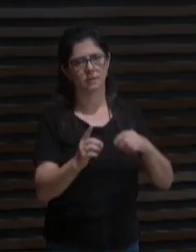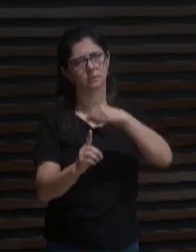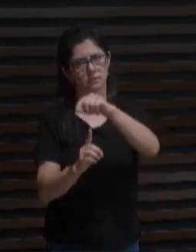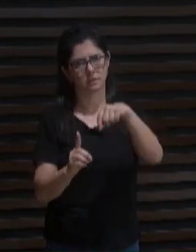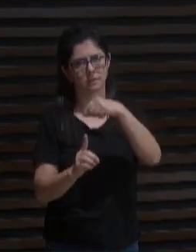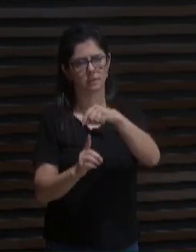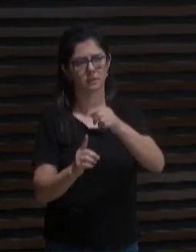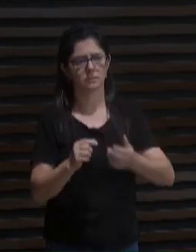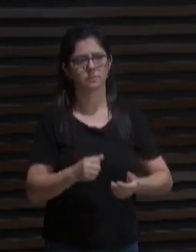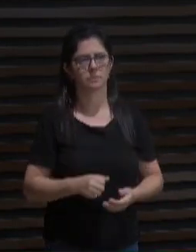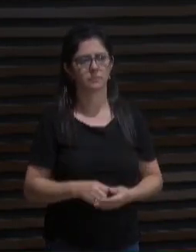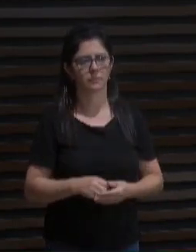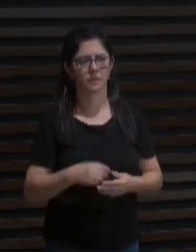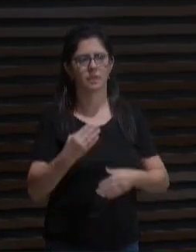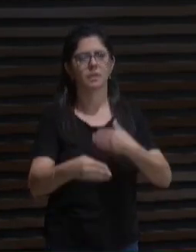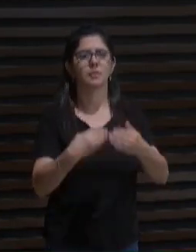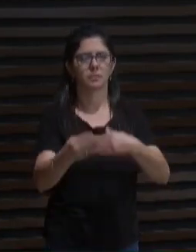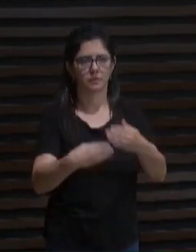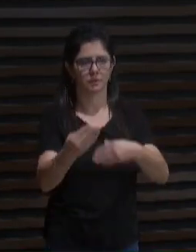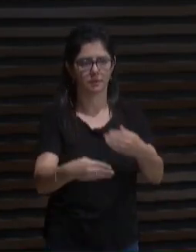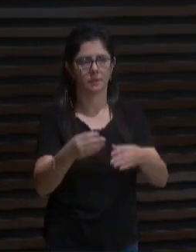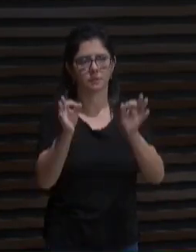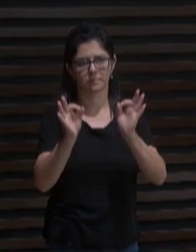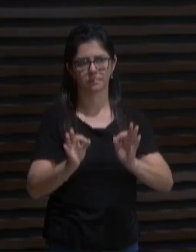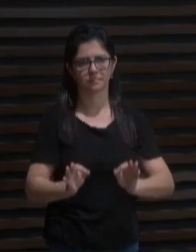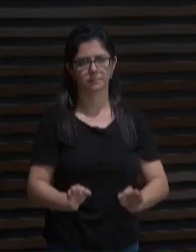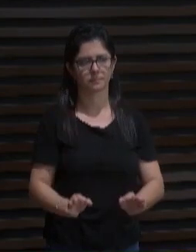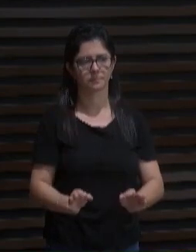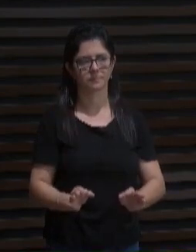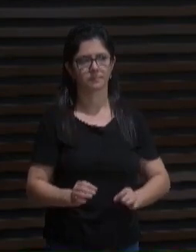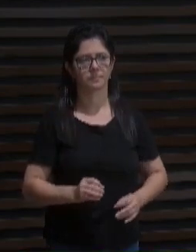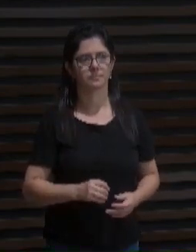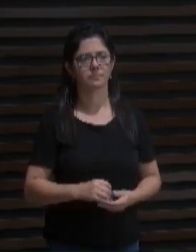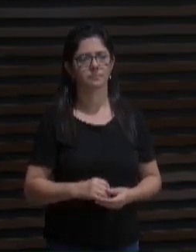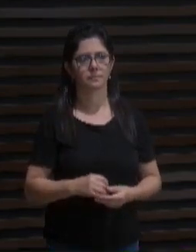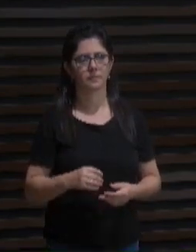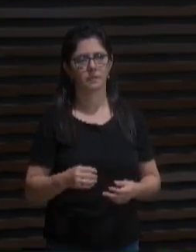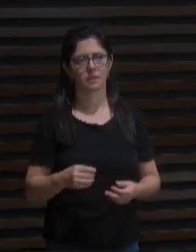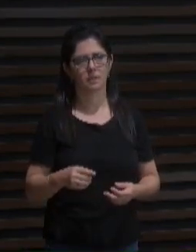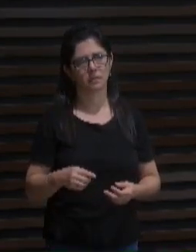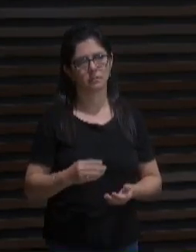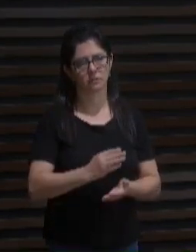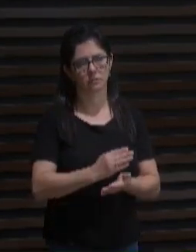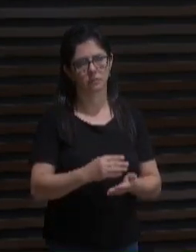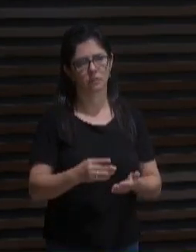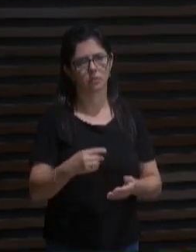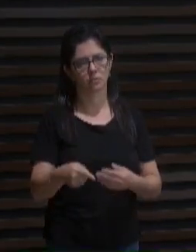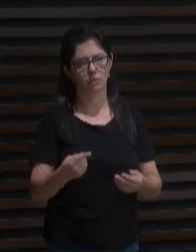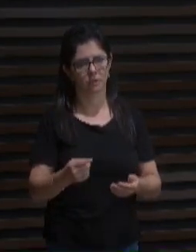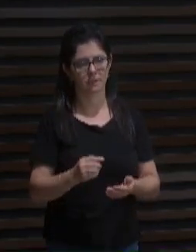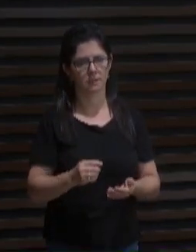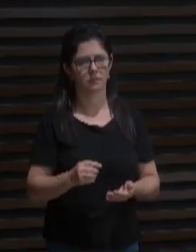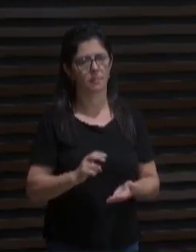Em processo de aperfeiçoamento. Então, esse é o tema que nós vamos tratar nessa manhã, continuar. E Paulo